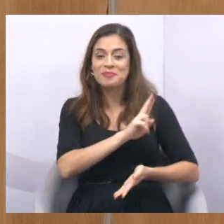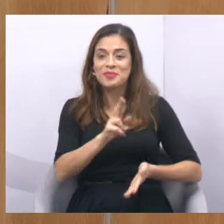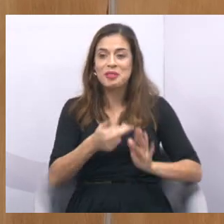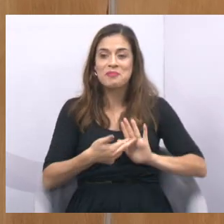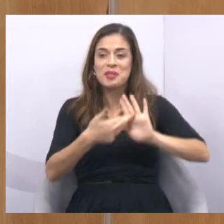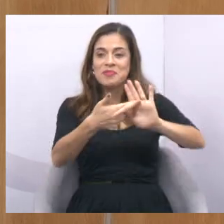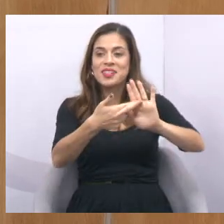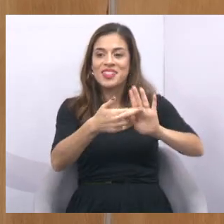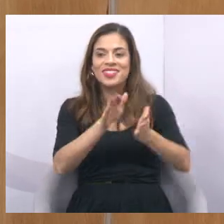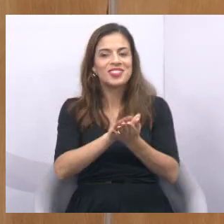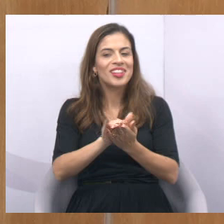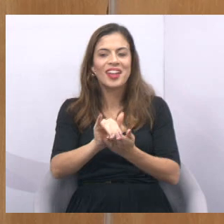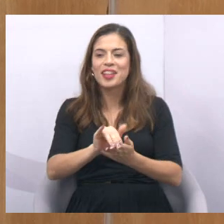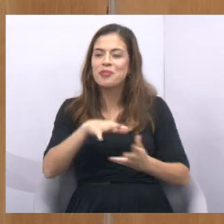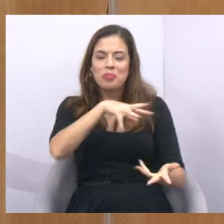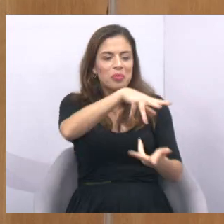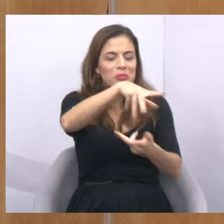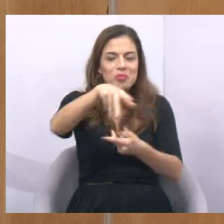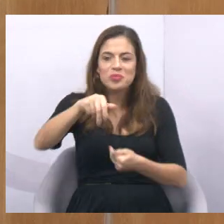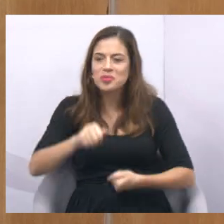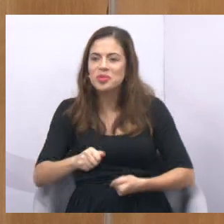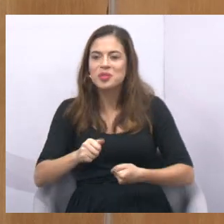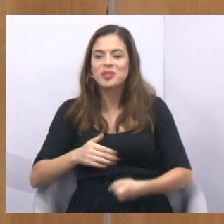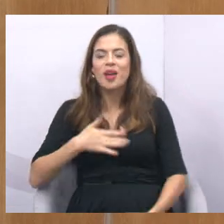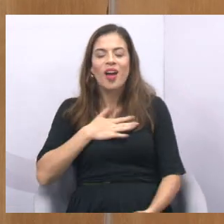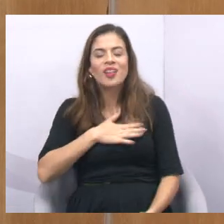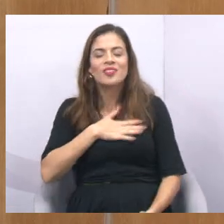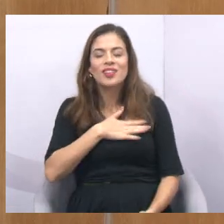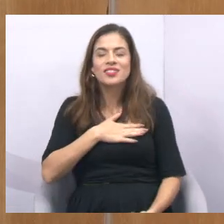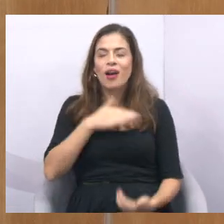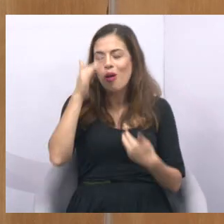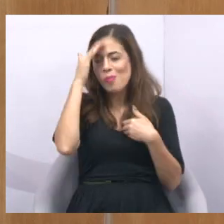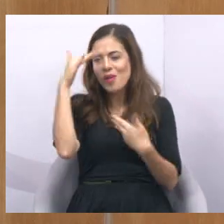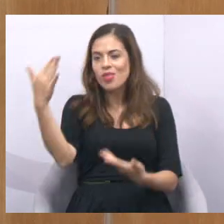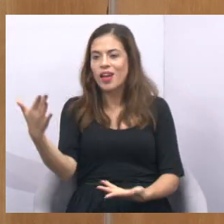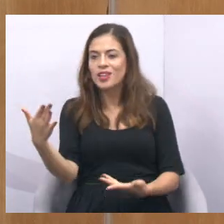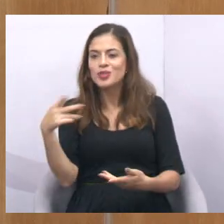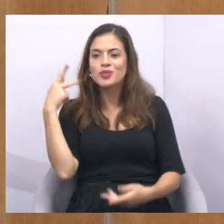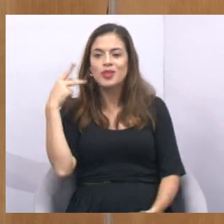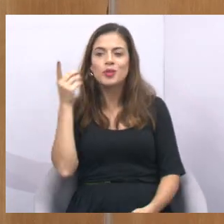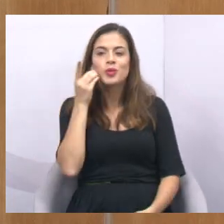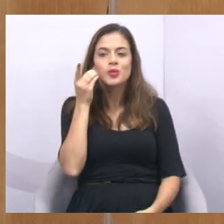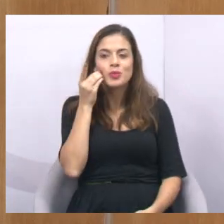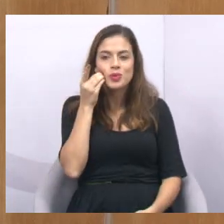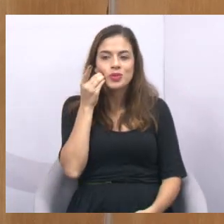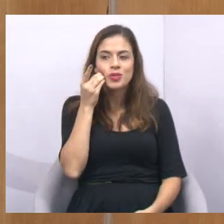grande alegria, uma grande satisfação essa homenagem que o vereador Dude e todos os outros vereadores